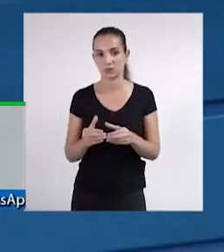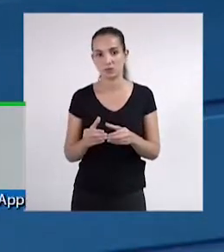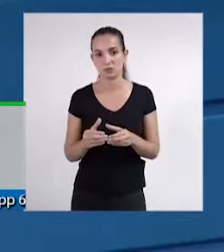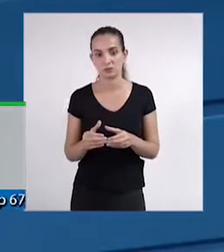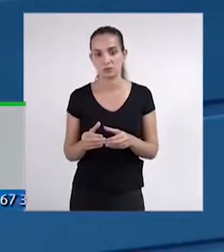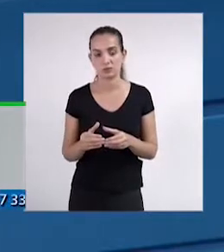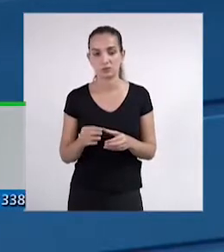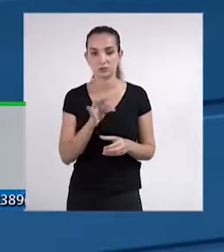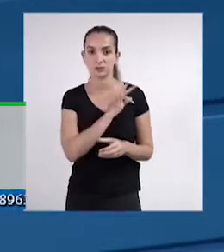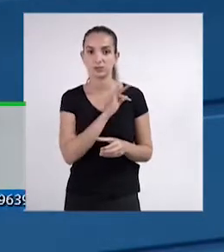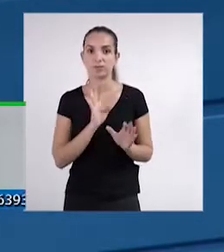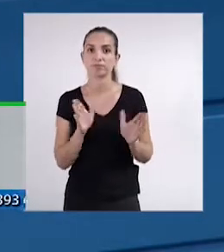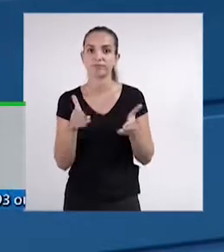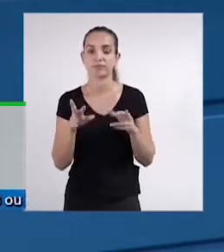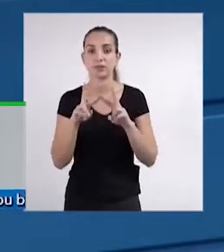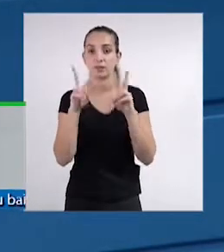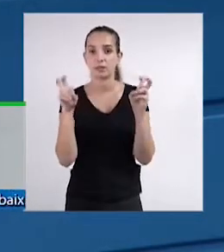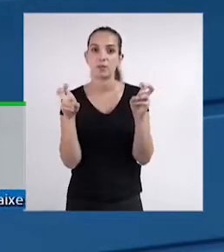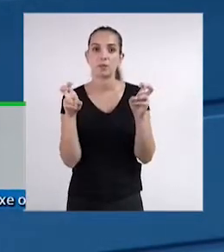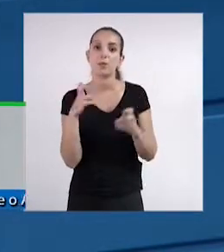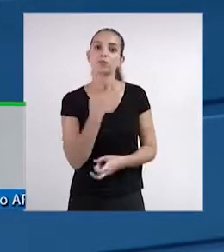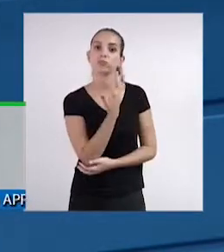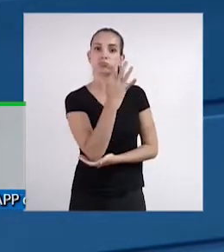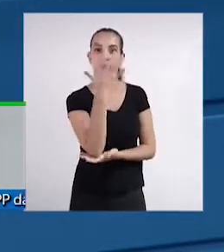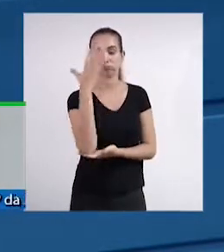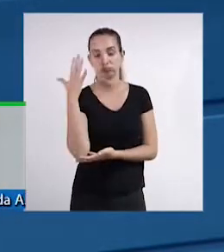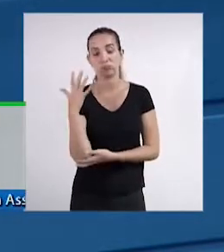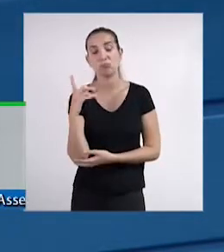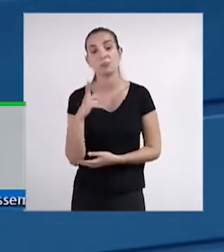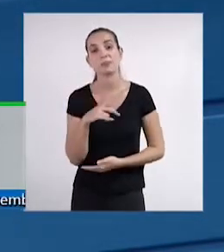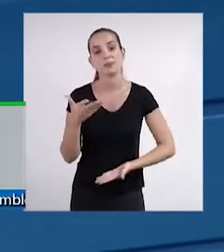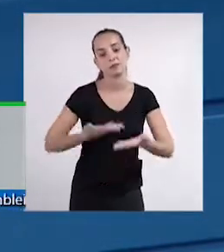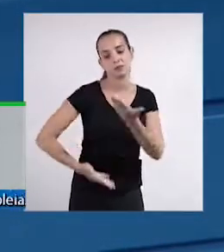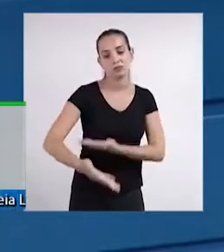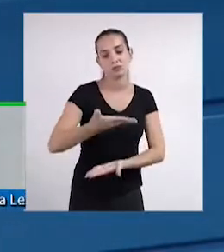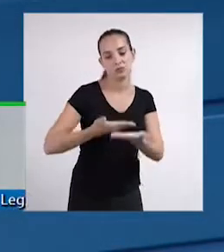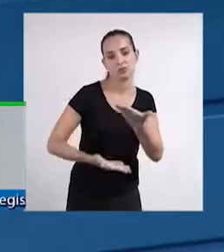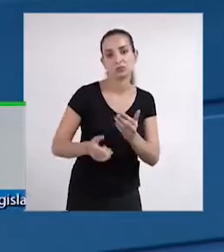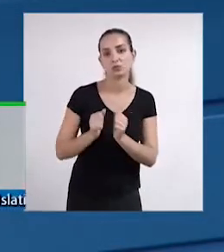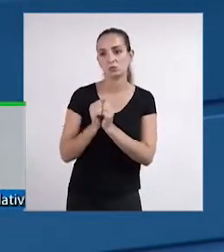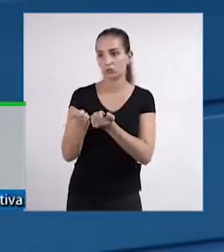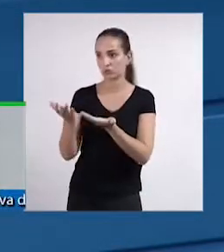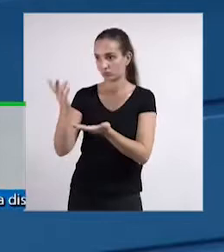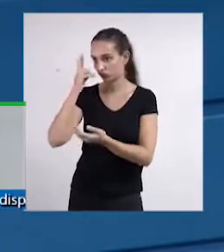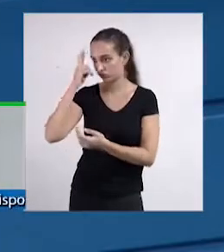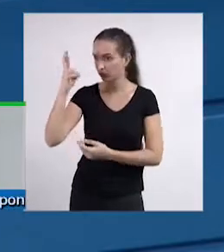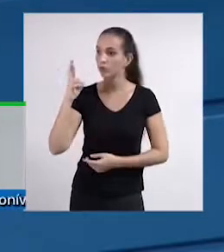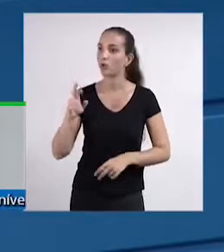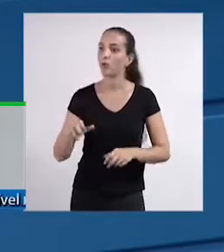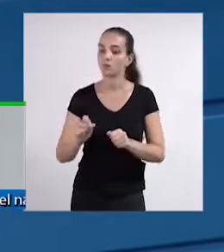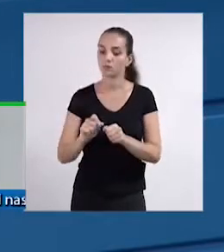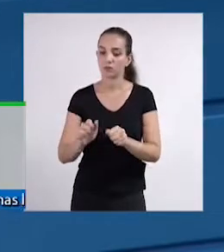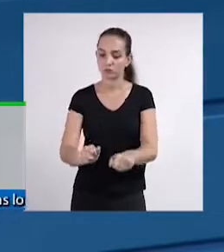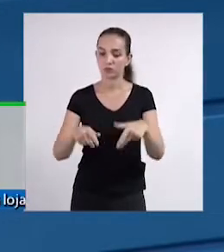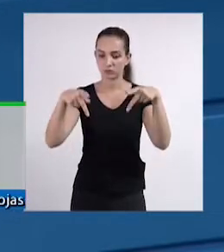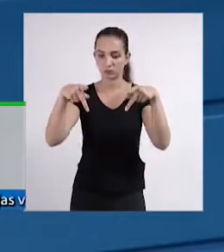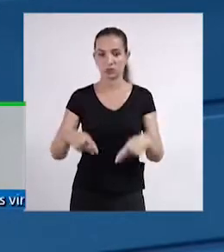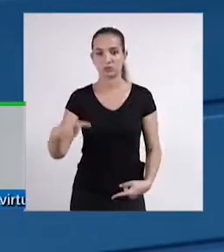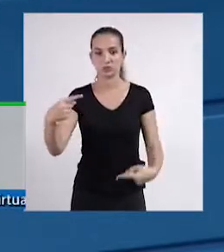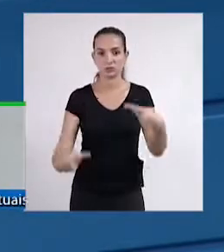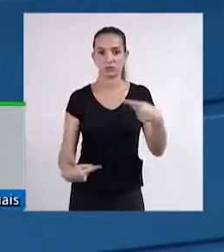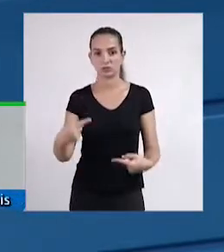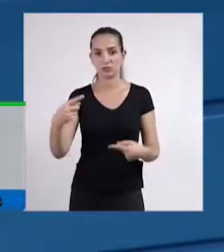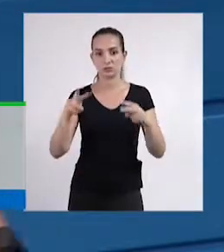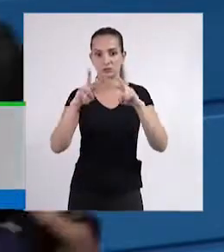Ambiente nessa casa e pretendo trazer esse embate também, juntamente com o senhor, fazer audiências públicas e debater esse tema. Não é só